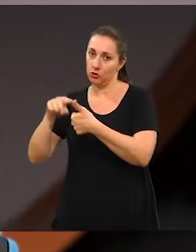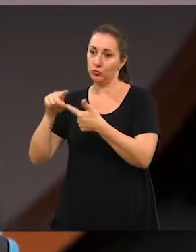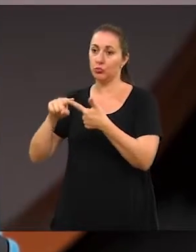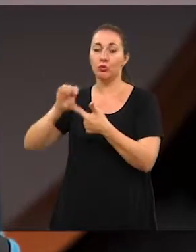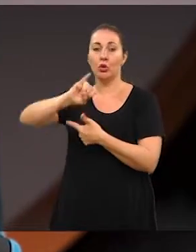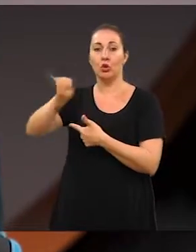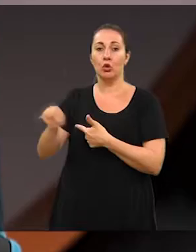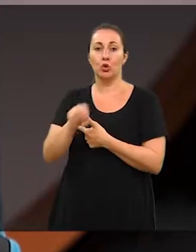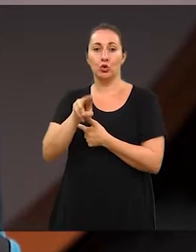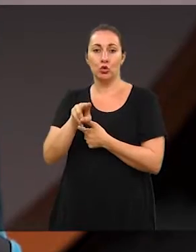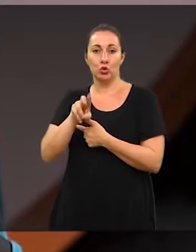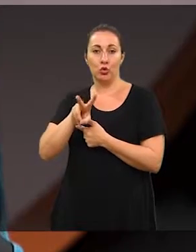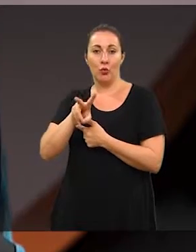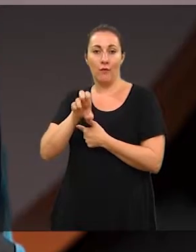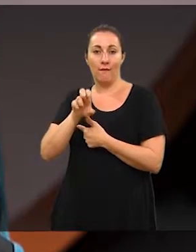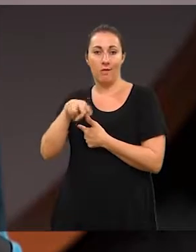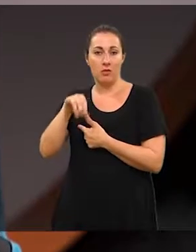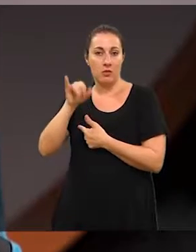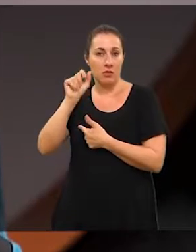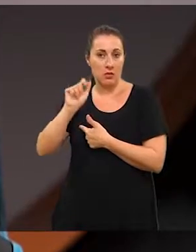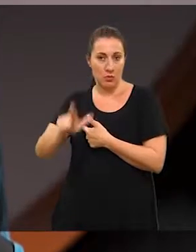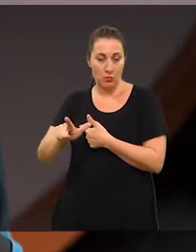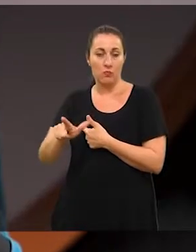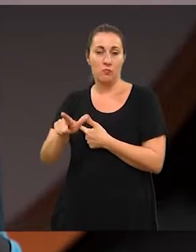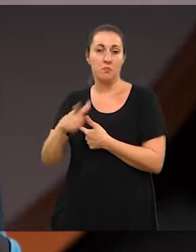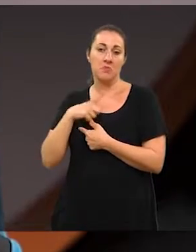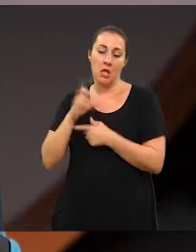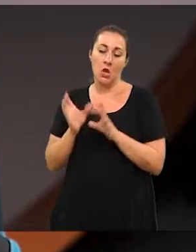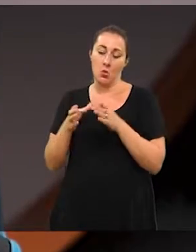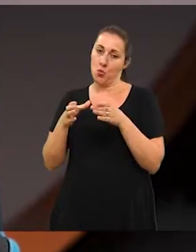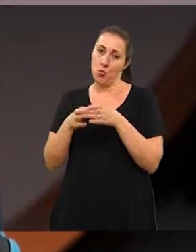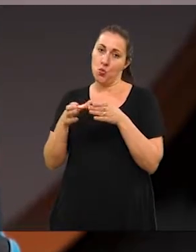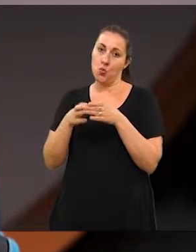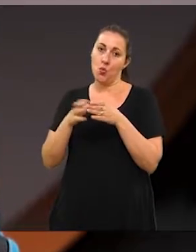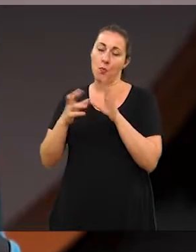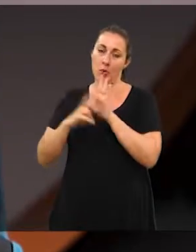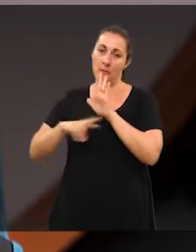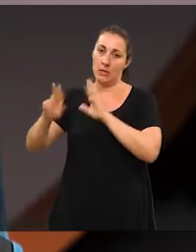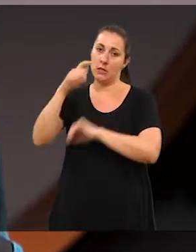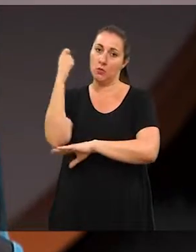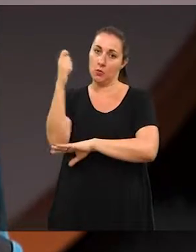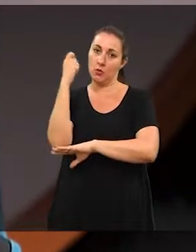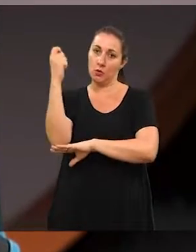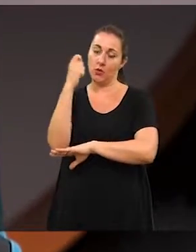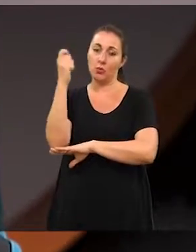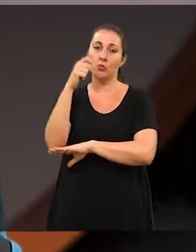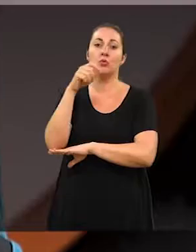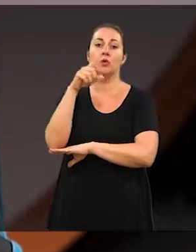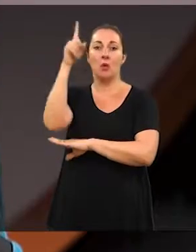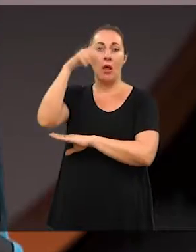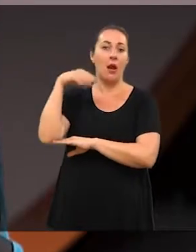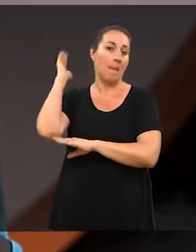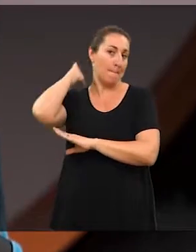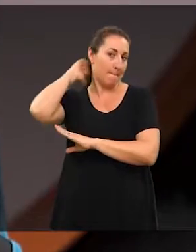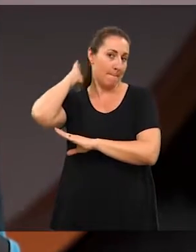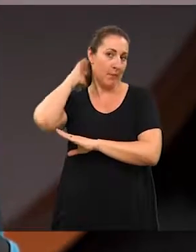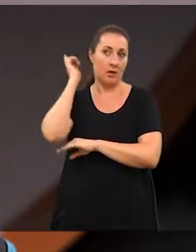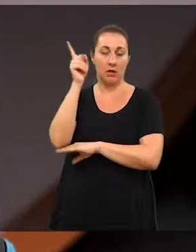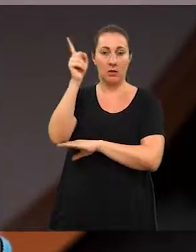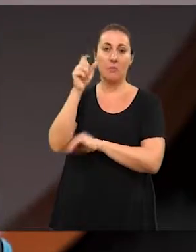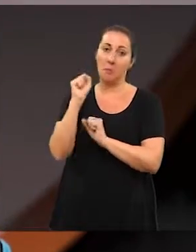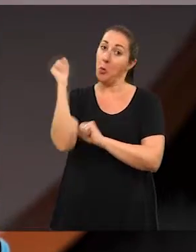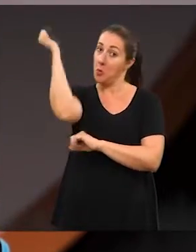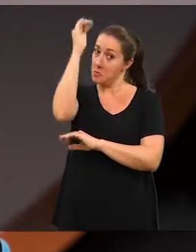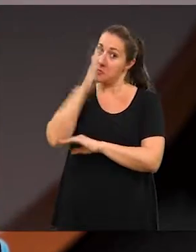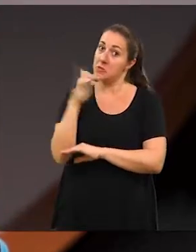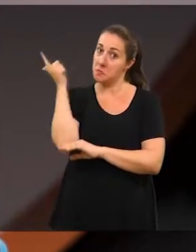nossa, o ED Tedesco Reale, que está em João Pessoa, né? E representando o estado do Rio Grande do Sul. E, quiçá, de